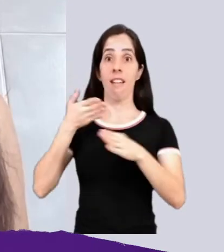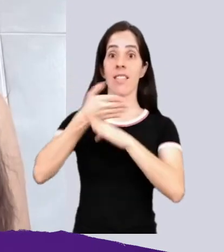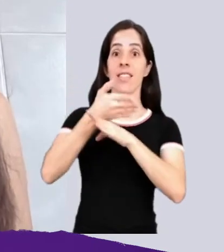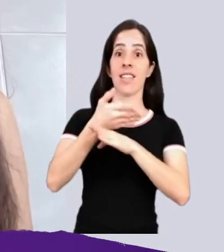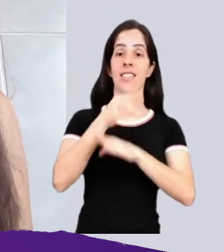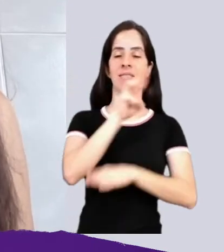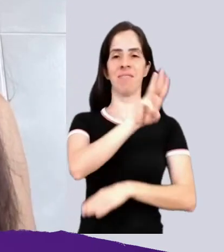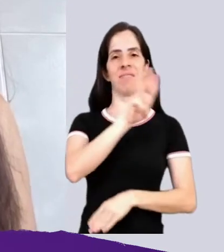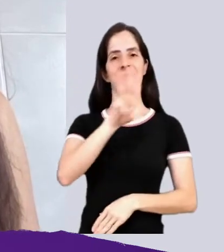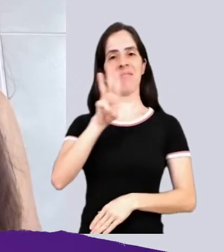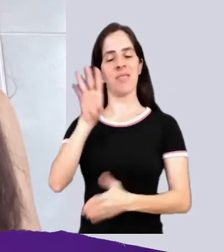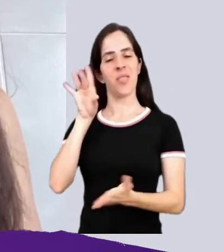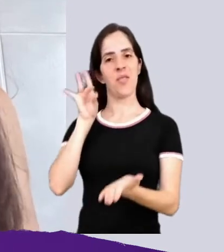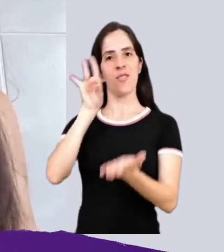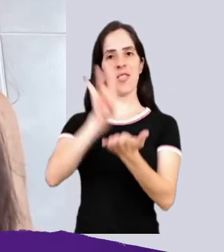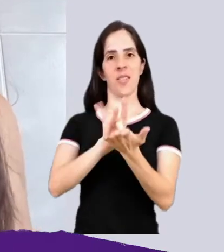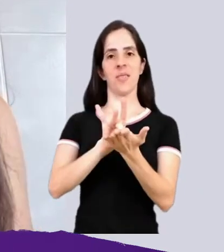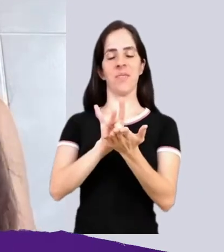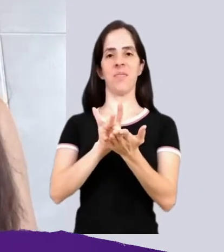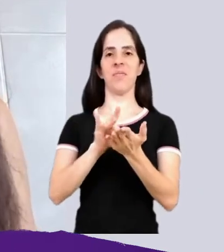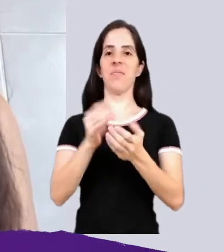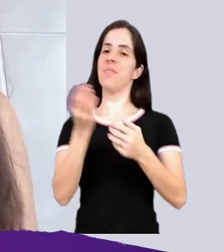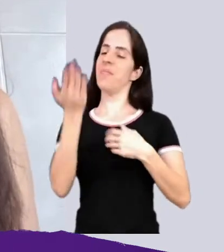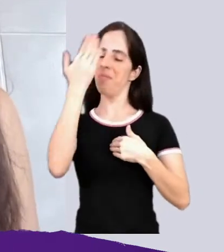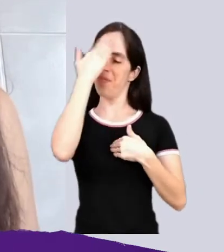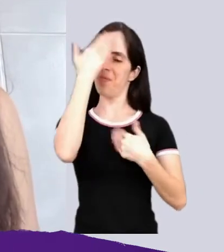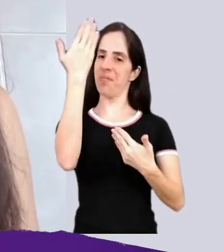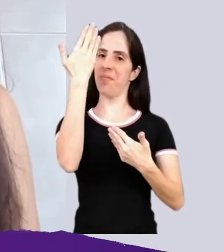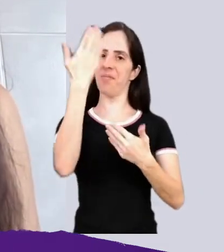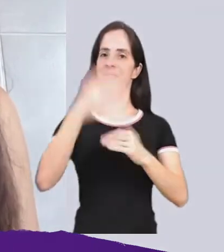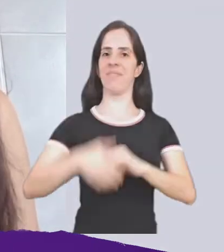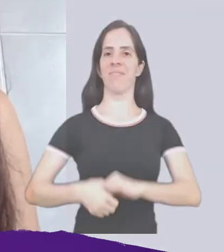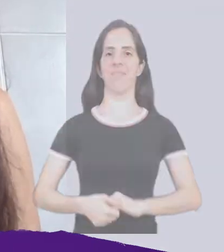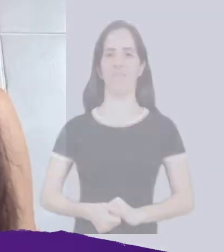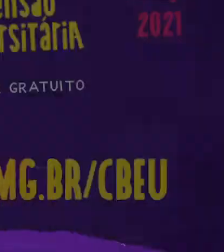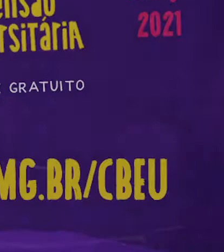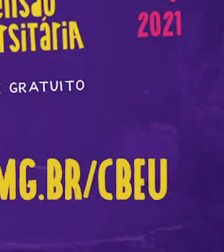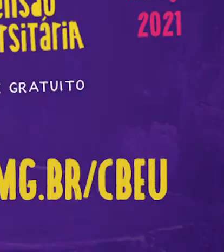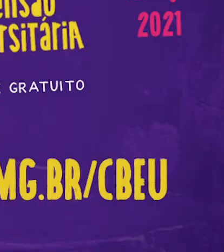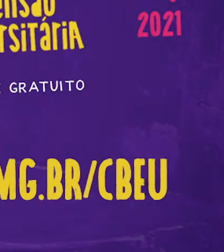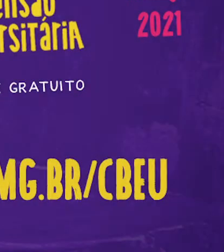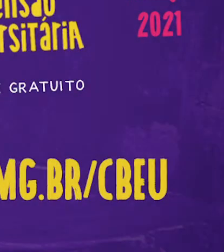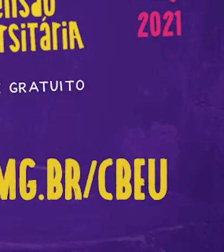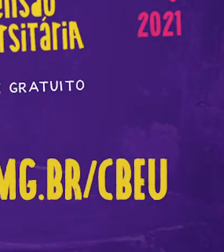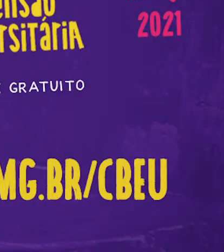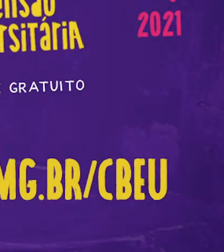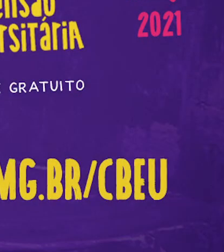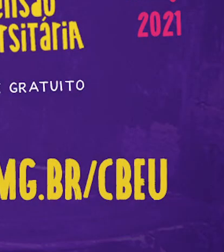E para mais informações, acessem o site oficial do 9º CEBEU. Obrigada! Música.